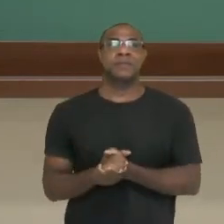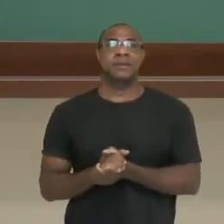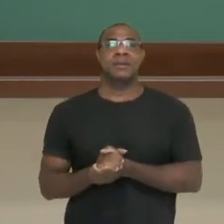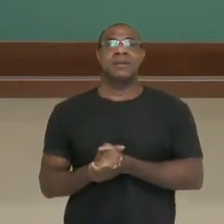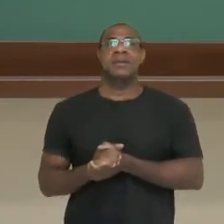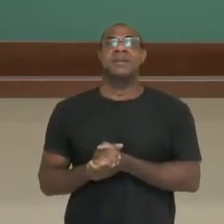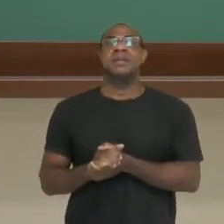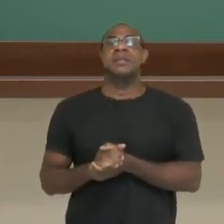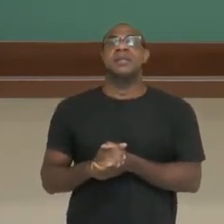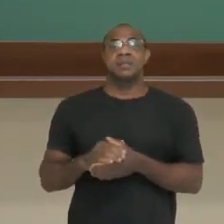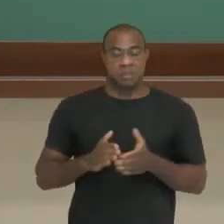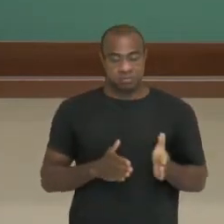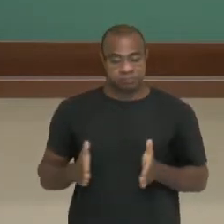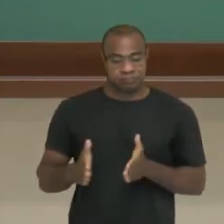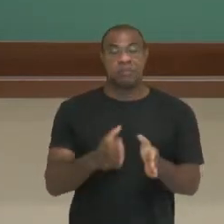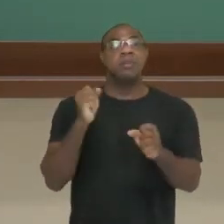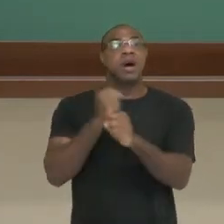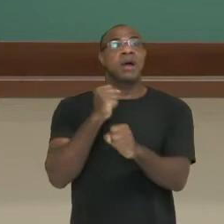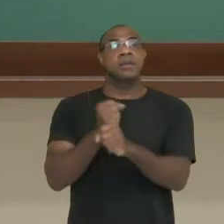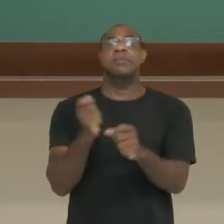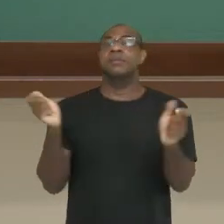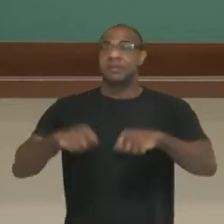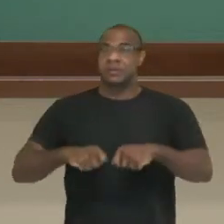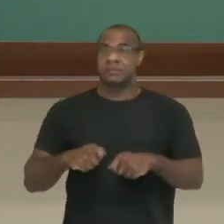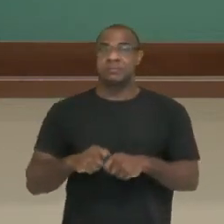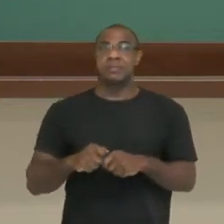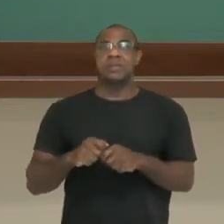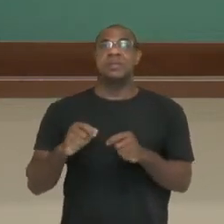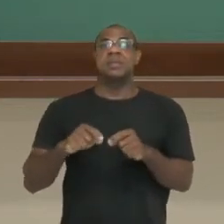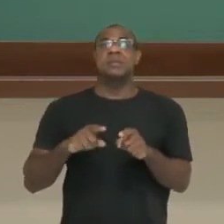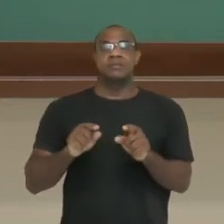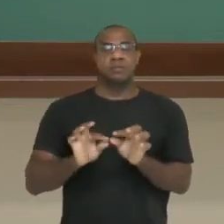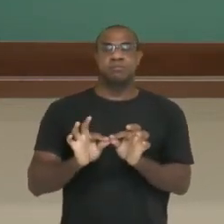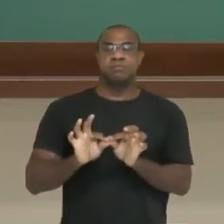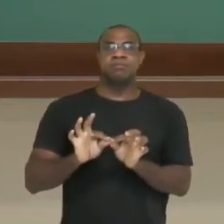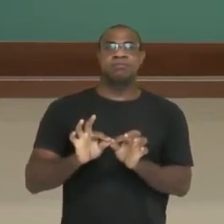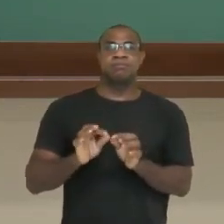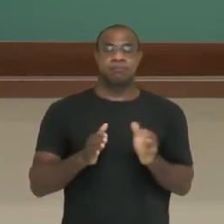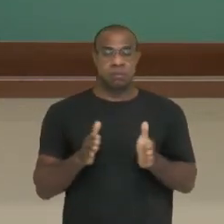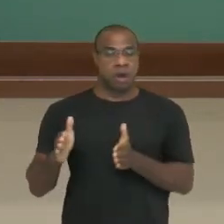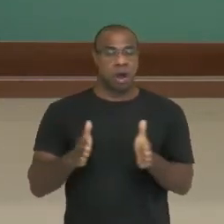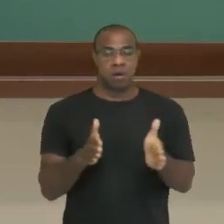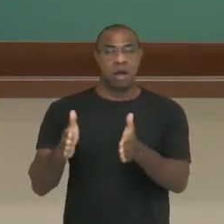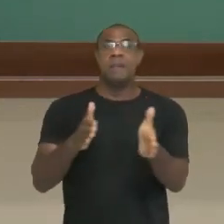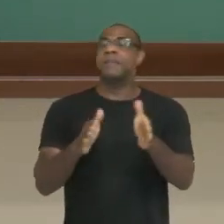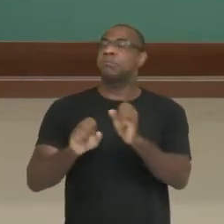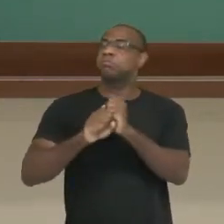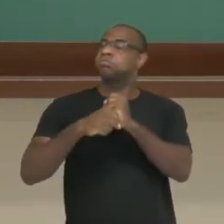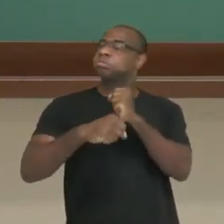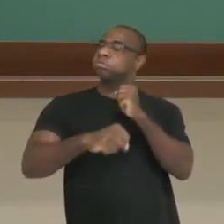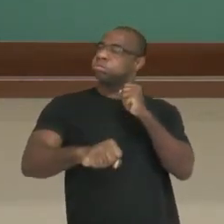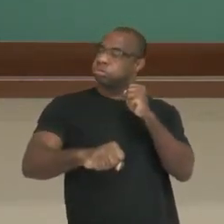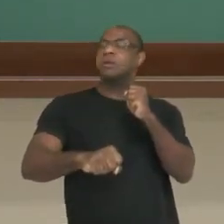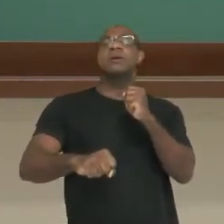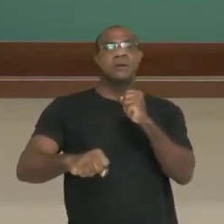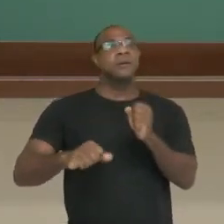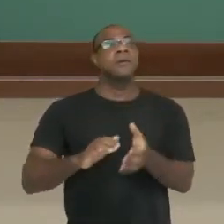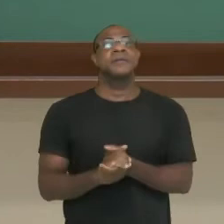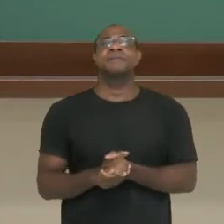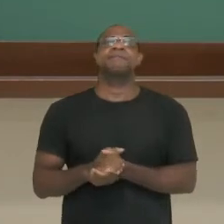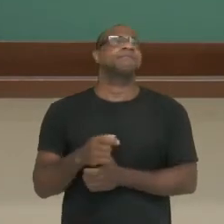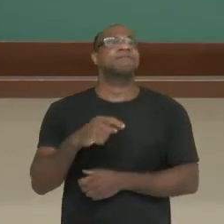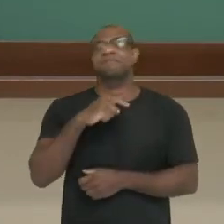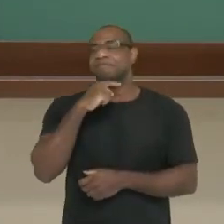floresta amazônica. Uma obra que deveria atravessar o Brasil de leste a oeste. Obra essa gigantesca, porém que não